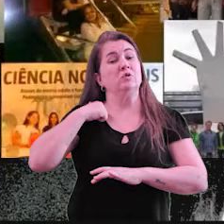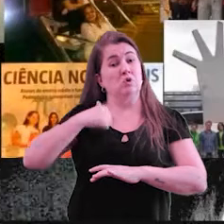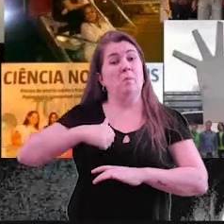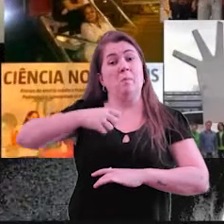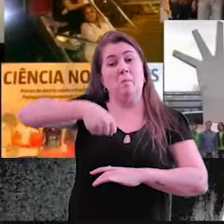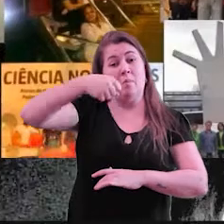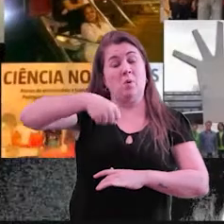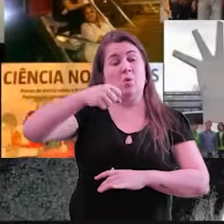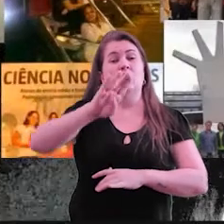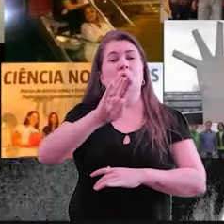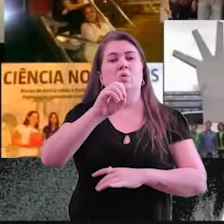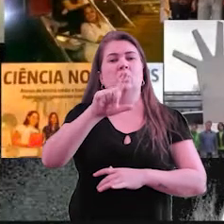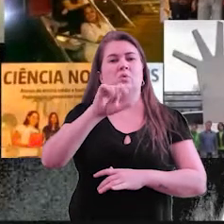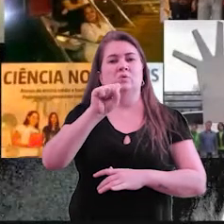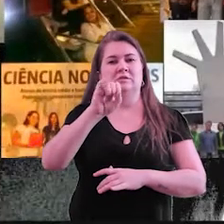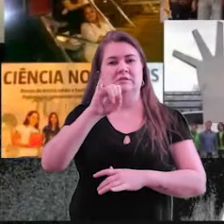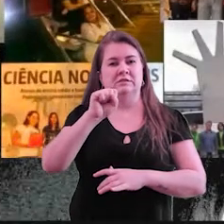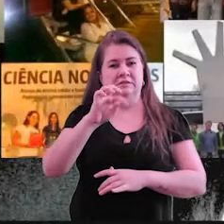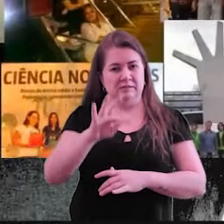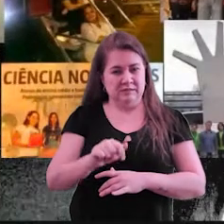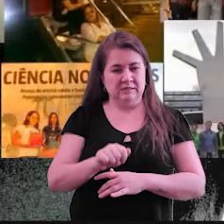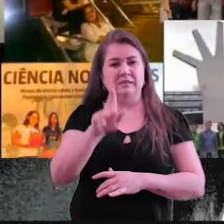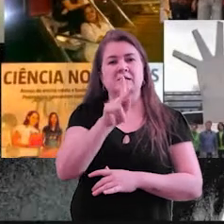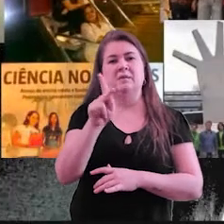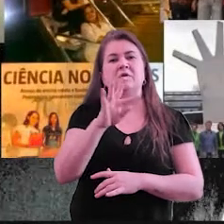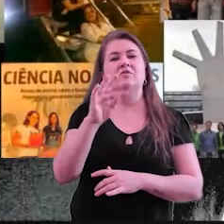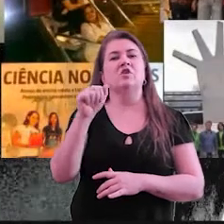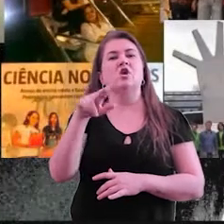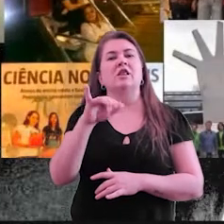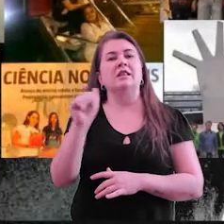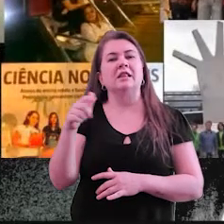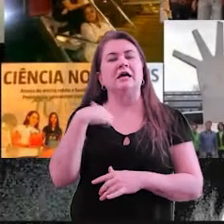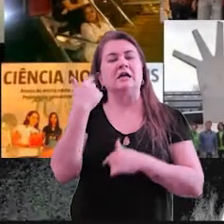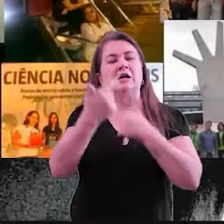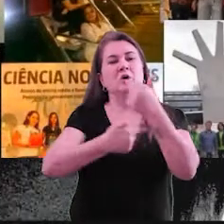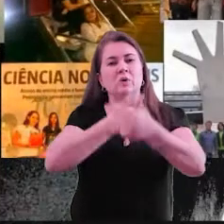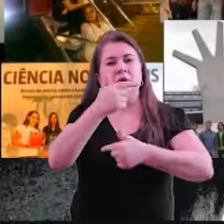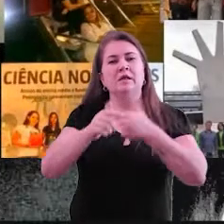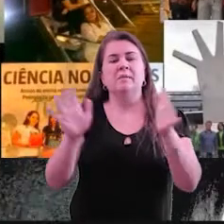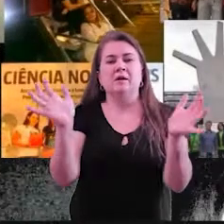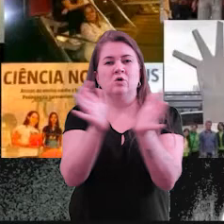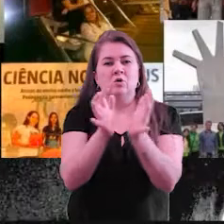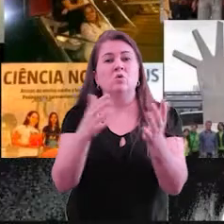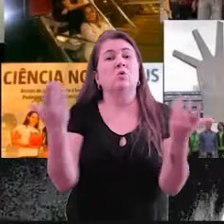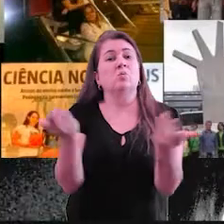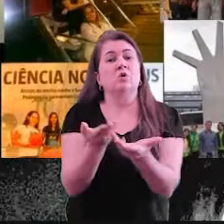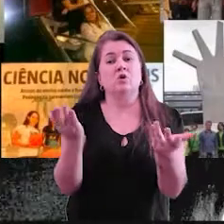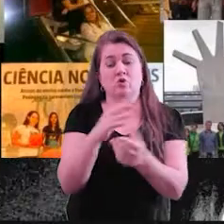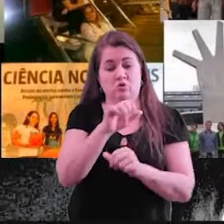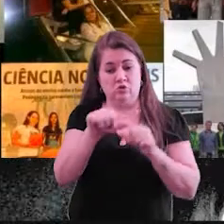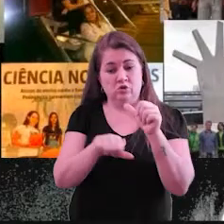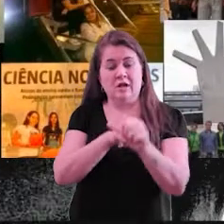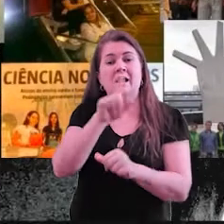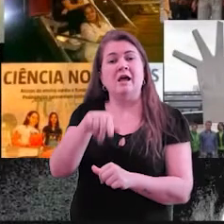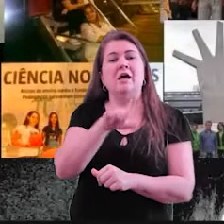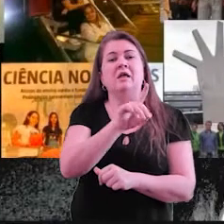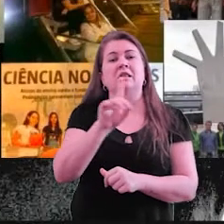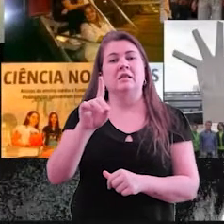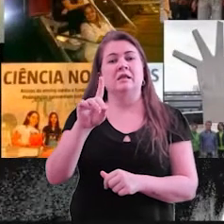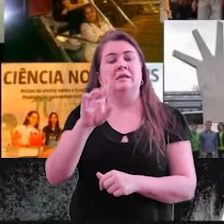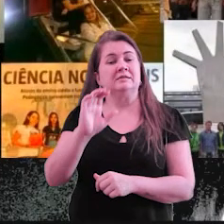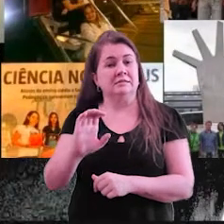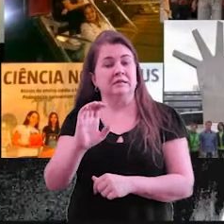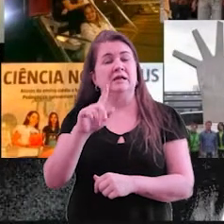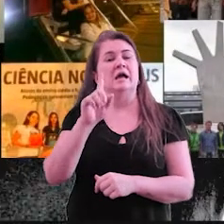no Centro de Difusão da Ciência, que hoje é o DDC, que é o Departamento de Divulgação